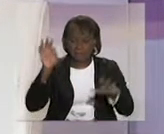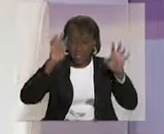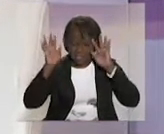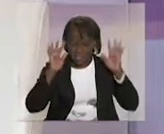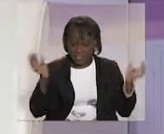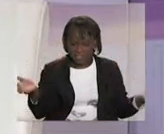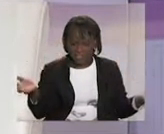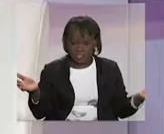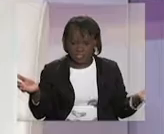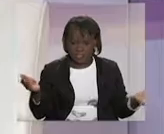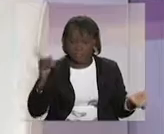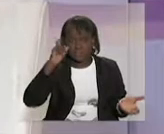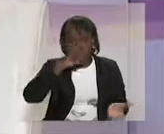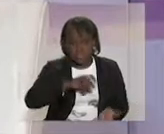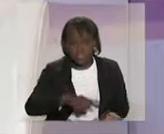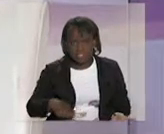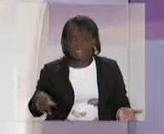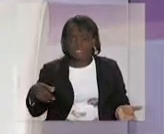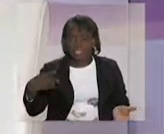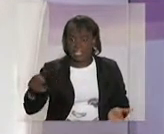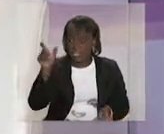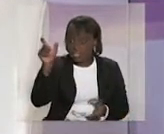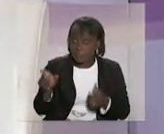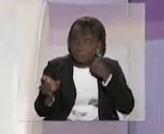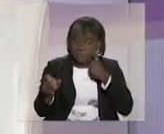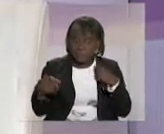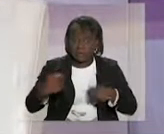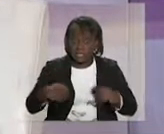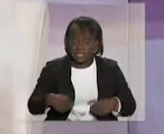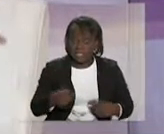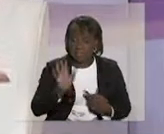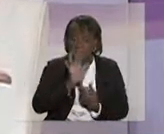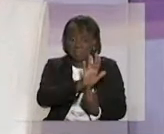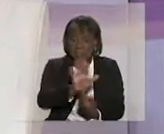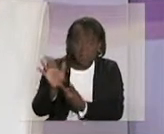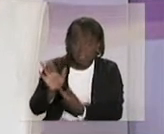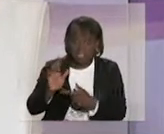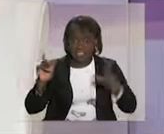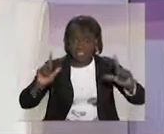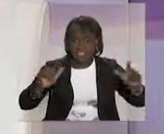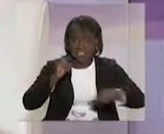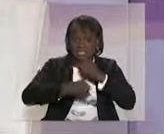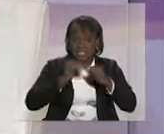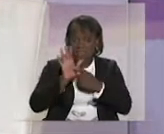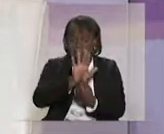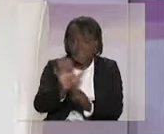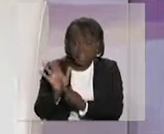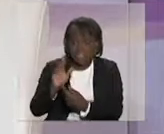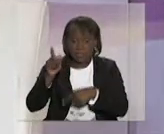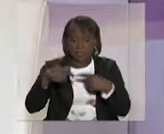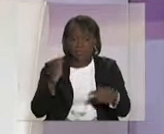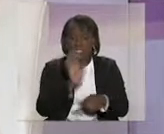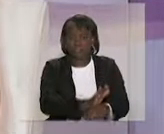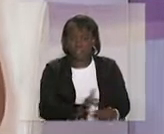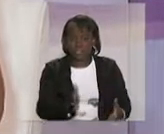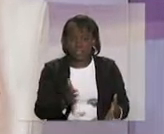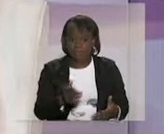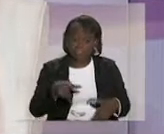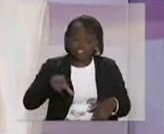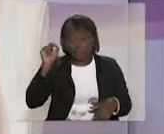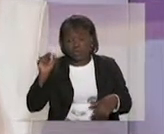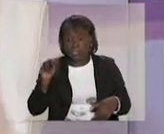para pensar como é complicada essa situação, que essa menina precisou ser exposta na mídia para que algo fosse feito, e você tem que escolher entre